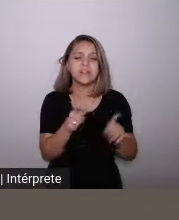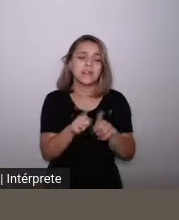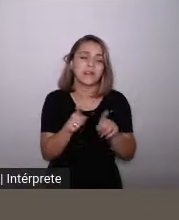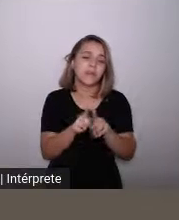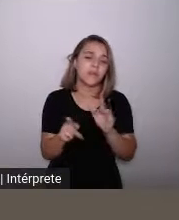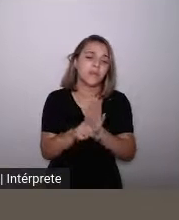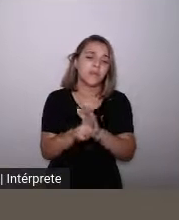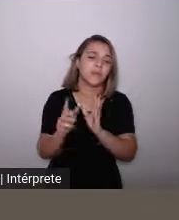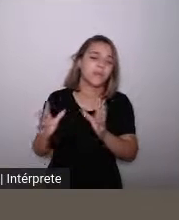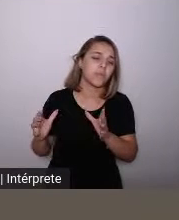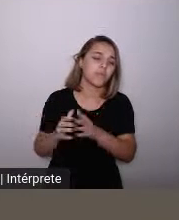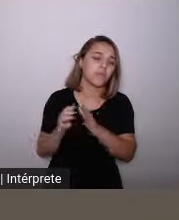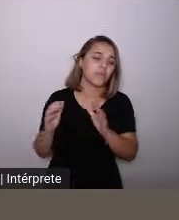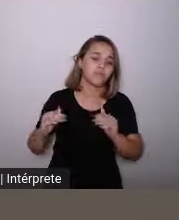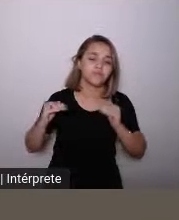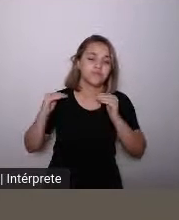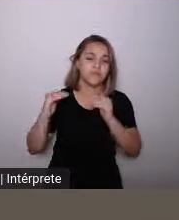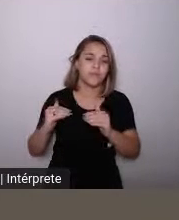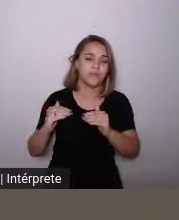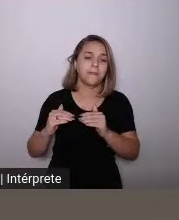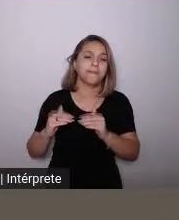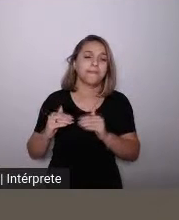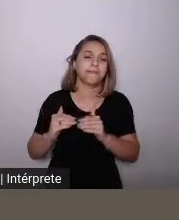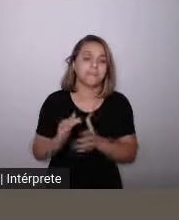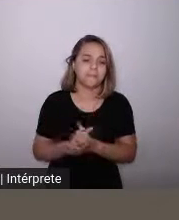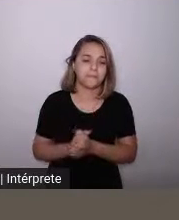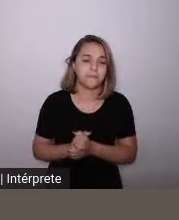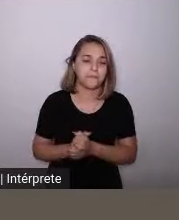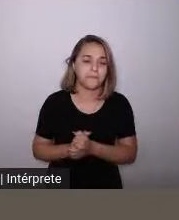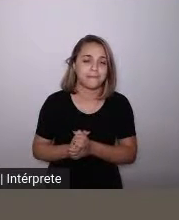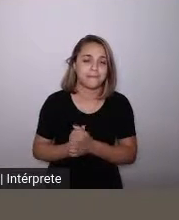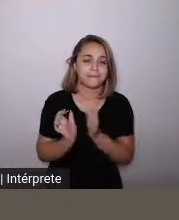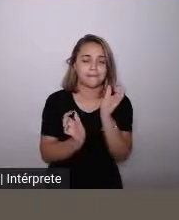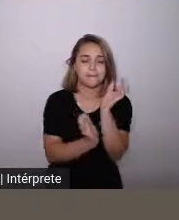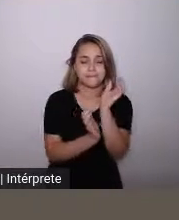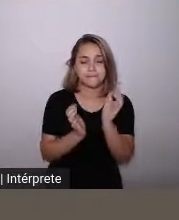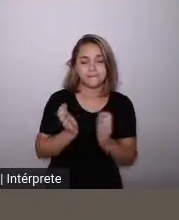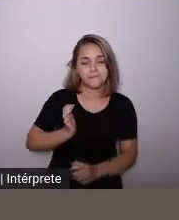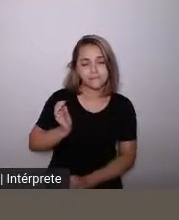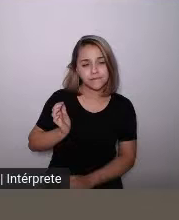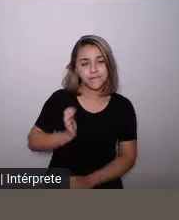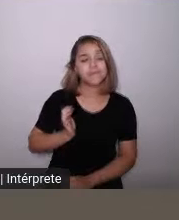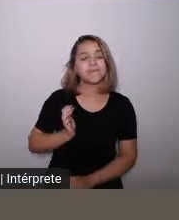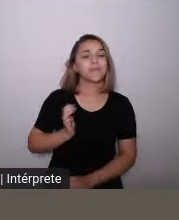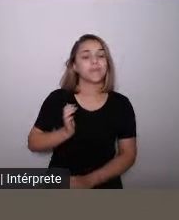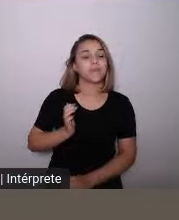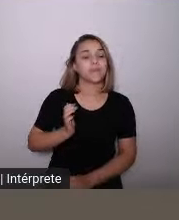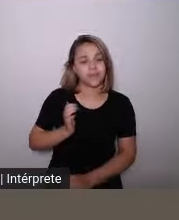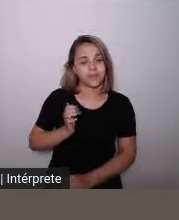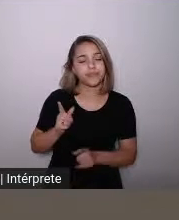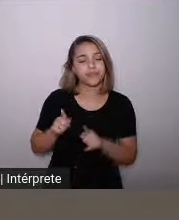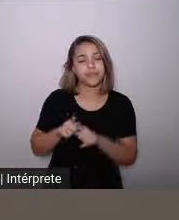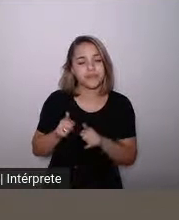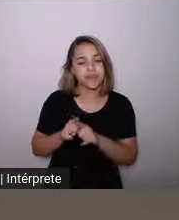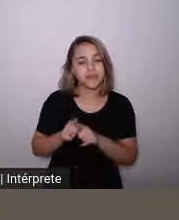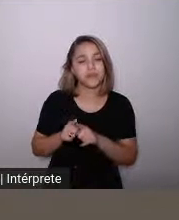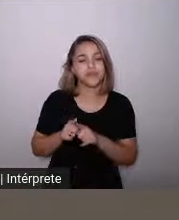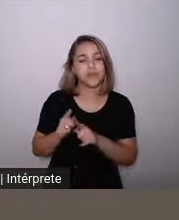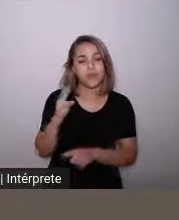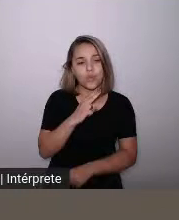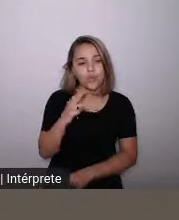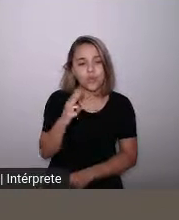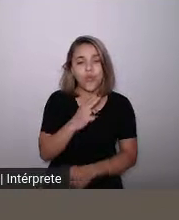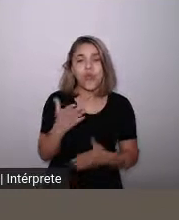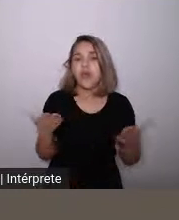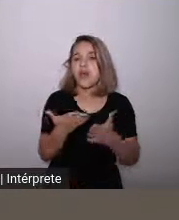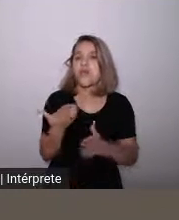que não se aliou com a burguesia republicana, industrial e urbana emergente, cuja única